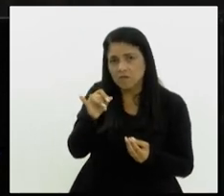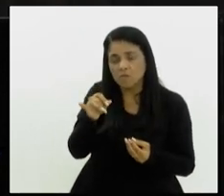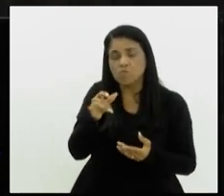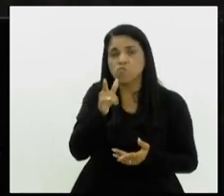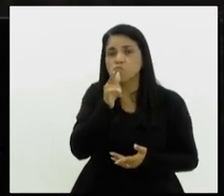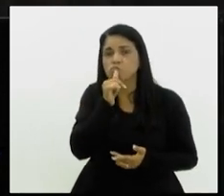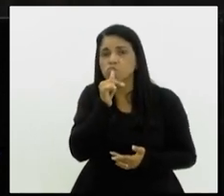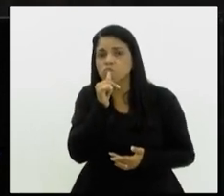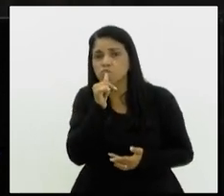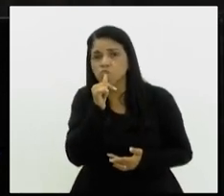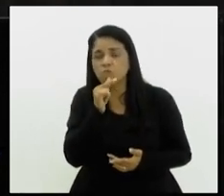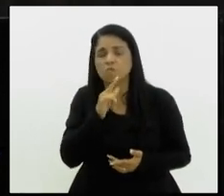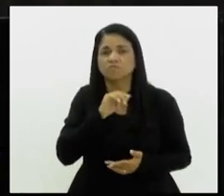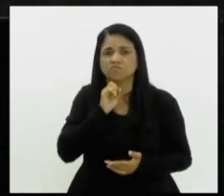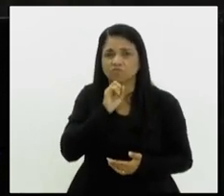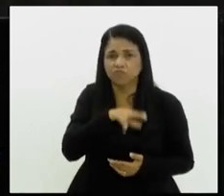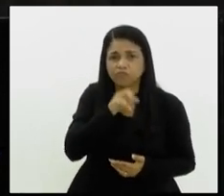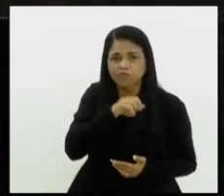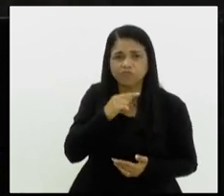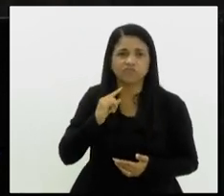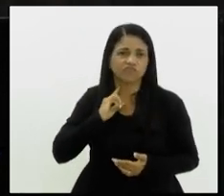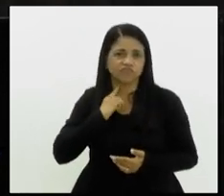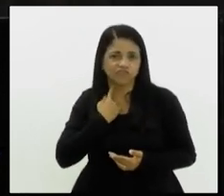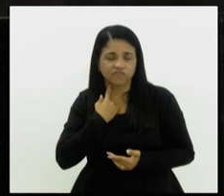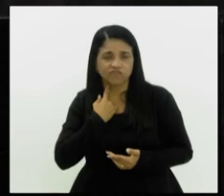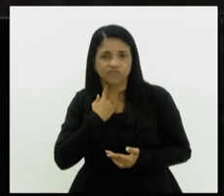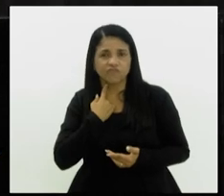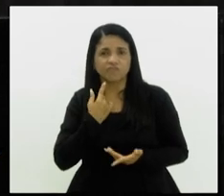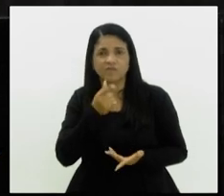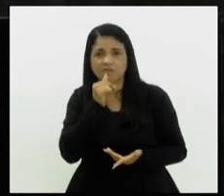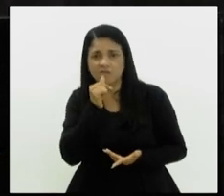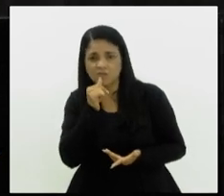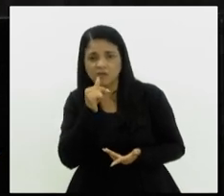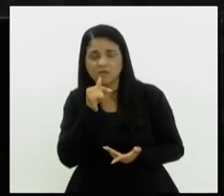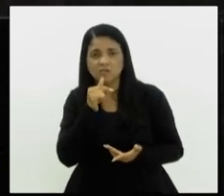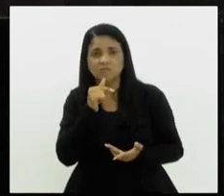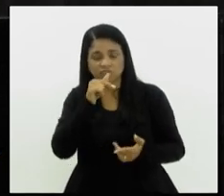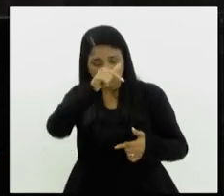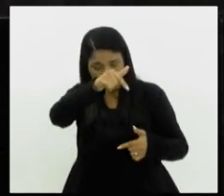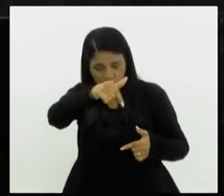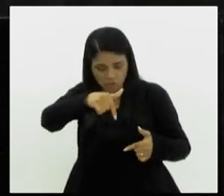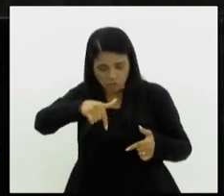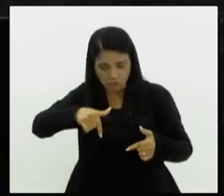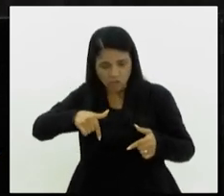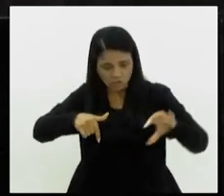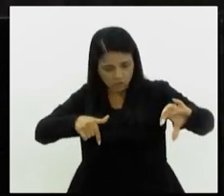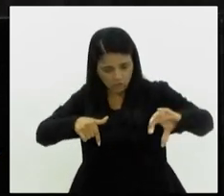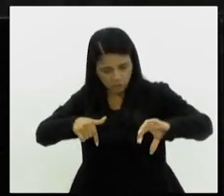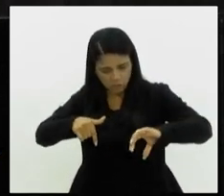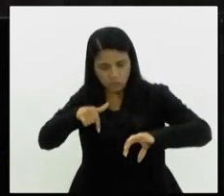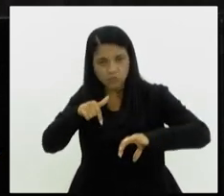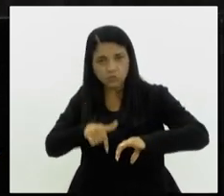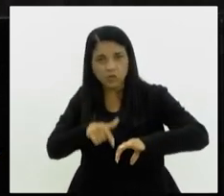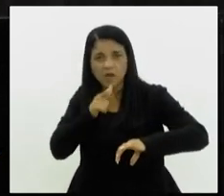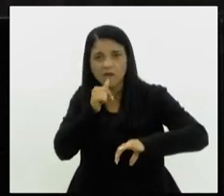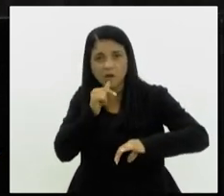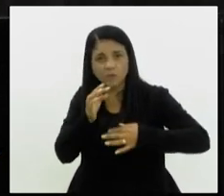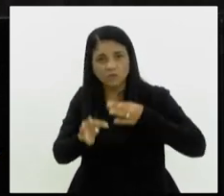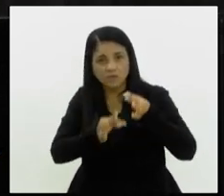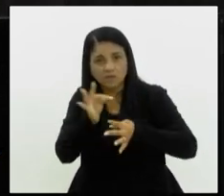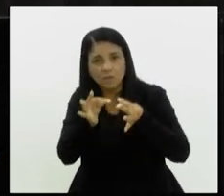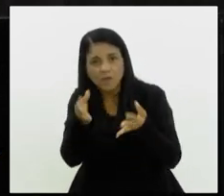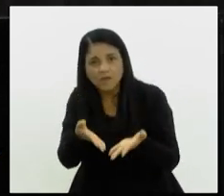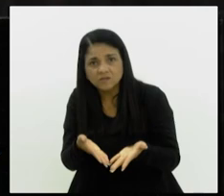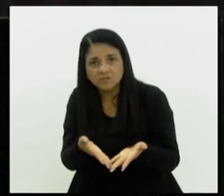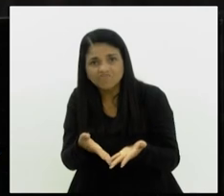água poluída, deteriorada, chegue à estação de tratamento. Porque depois que chega à estação de